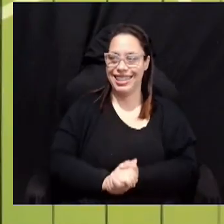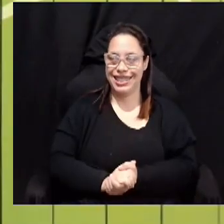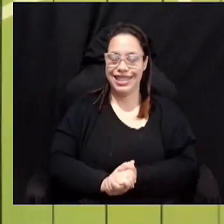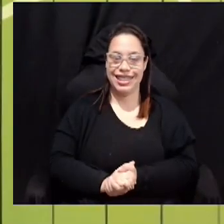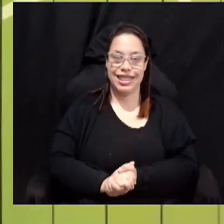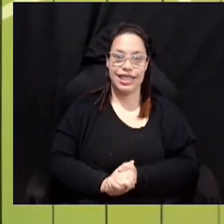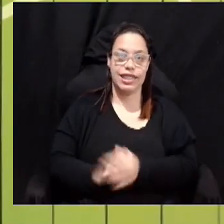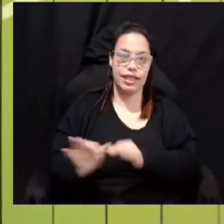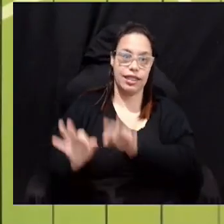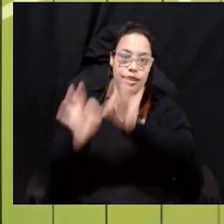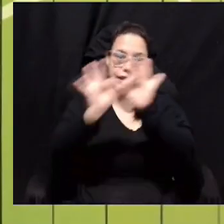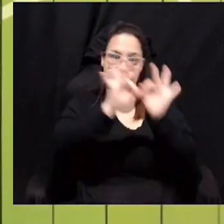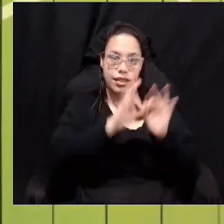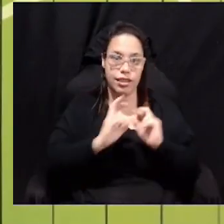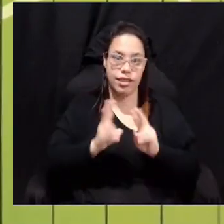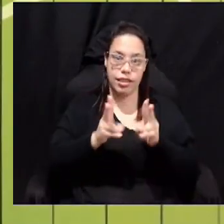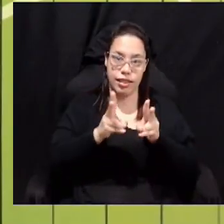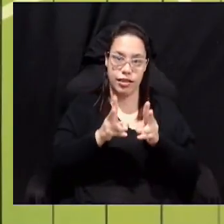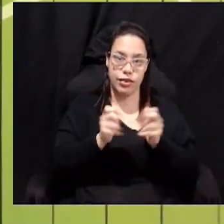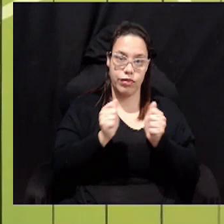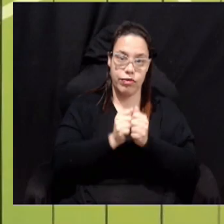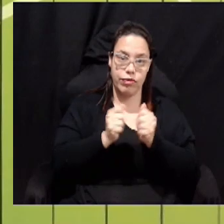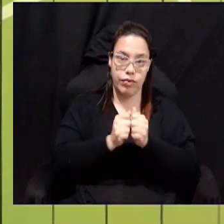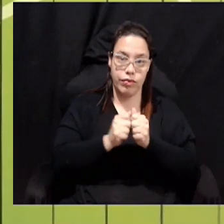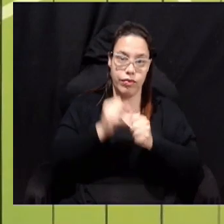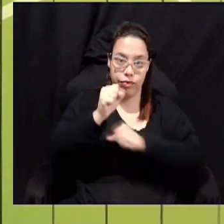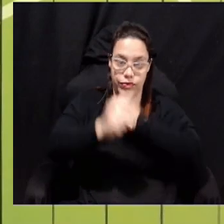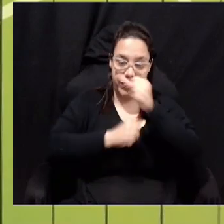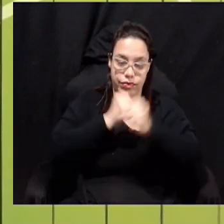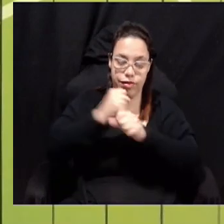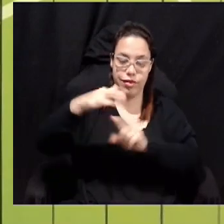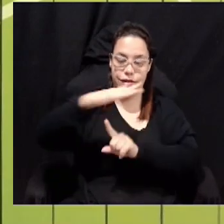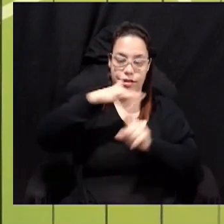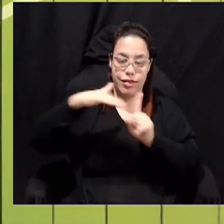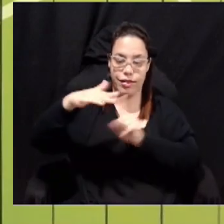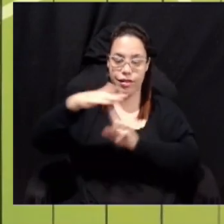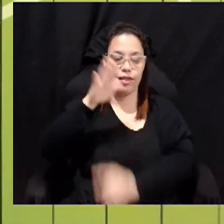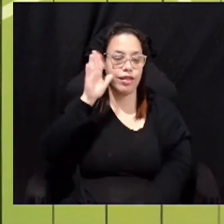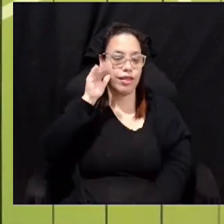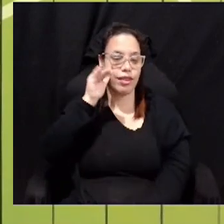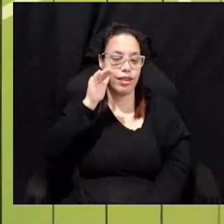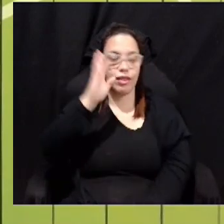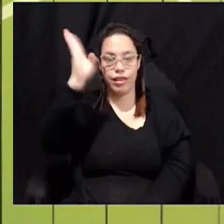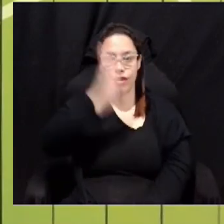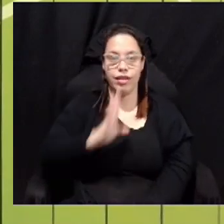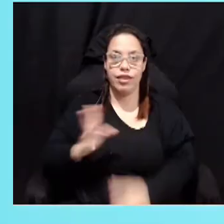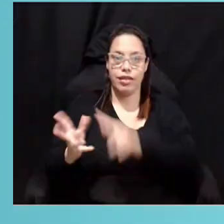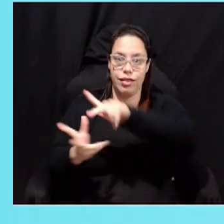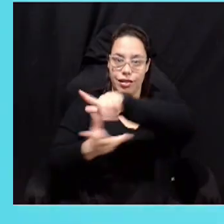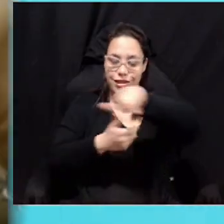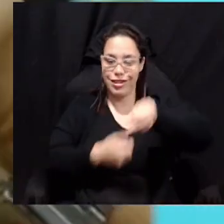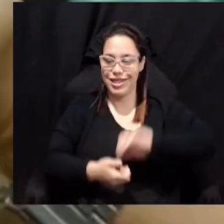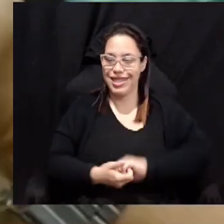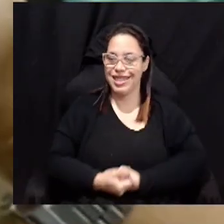acompanha, continue com a gente, porque agora é hora daquele giro ambiental pelas curiosidades do Brasil e do mundo.